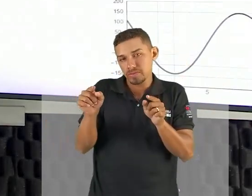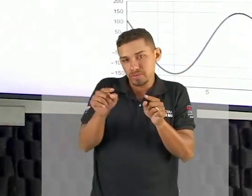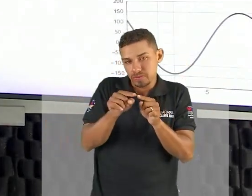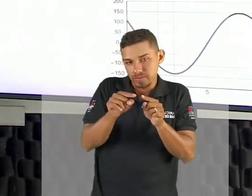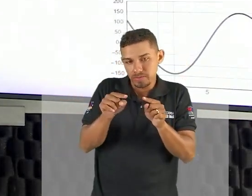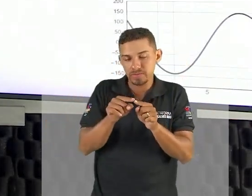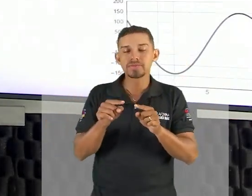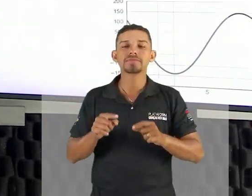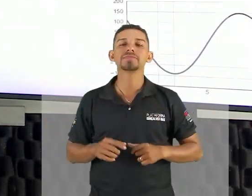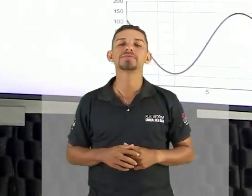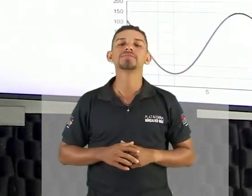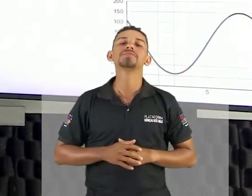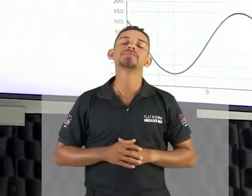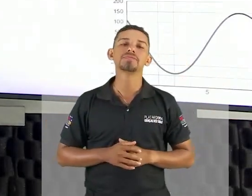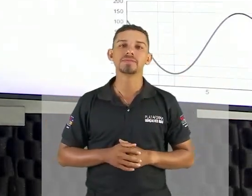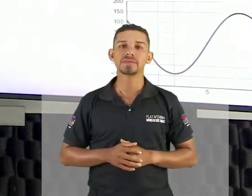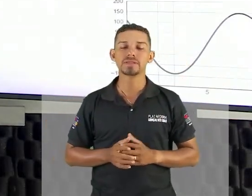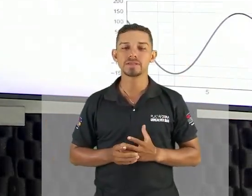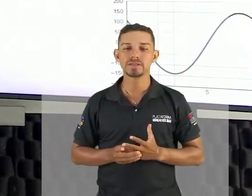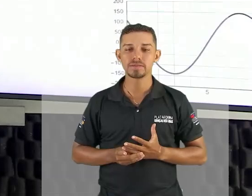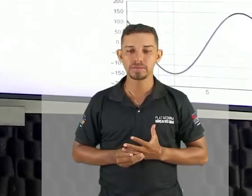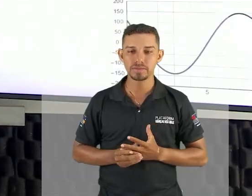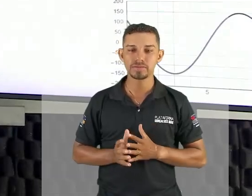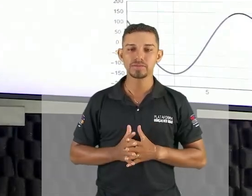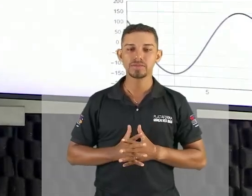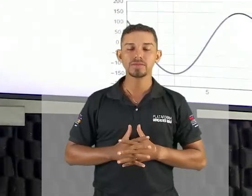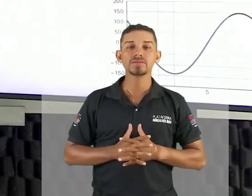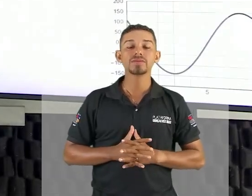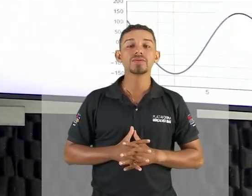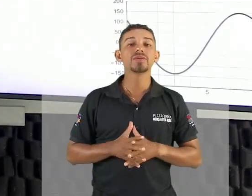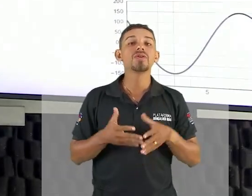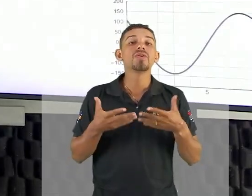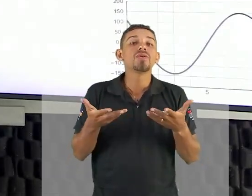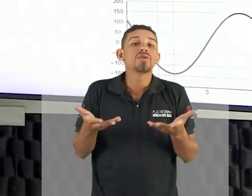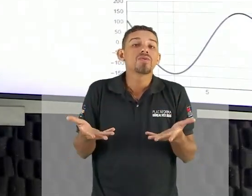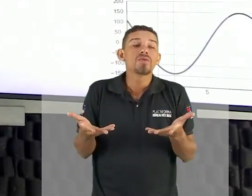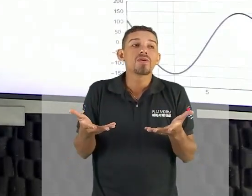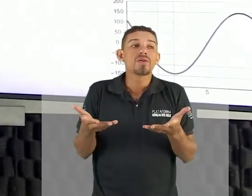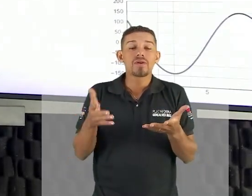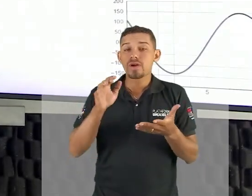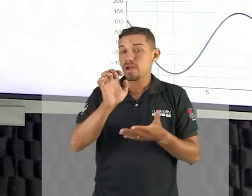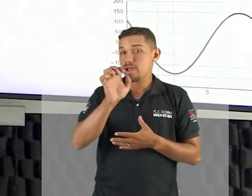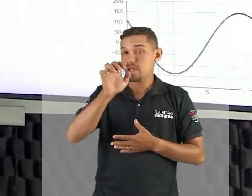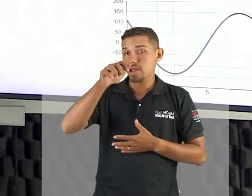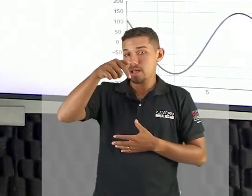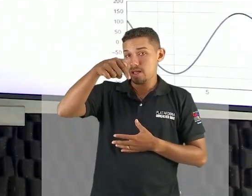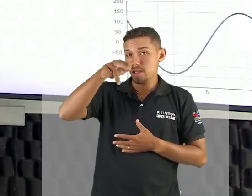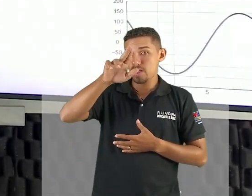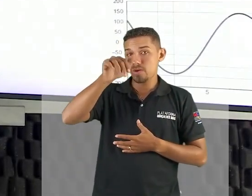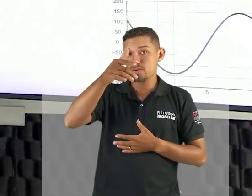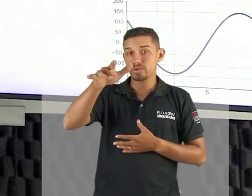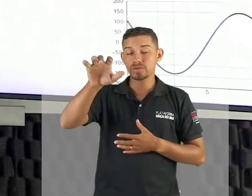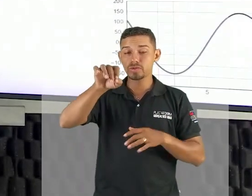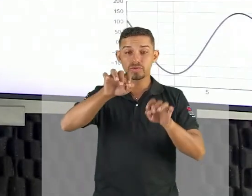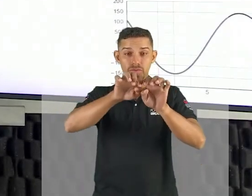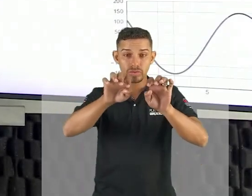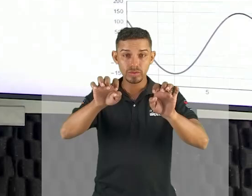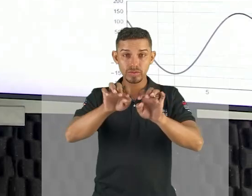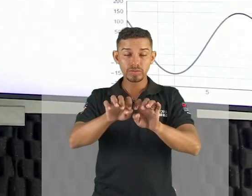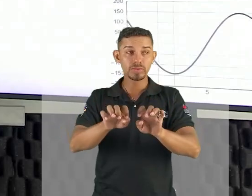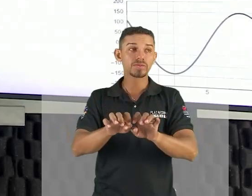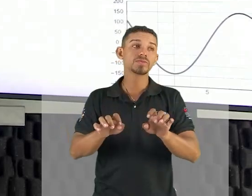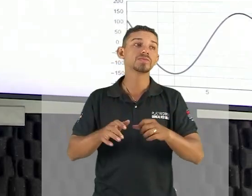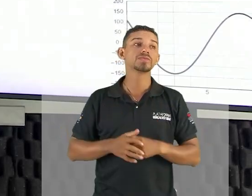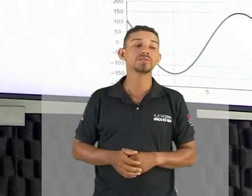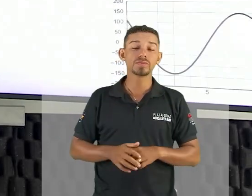Lda legal beleza Qual é a equação das ondas a equação das ondas é assim ó equação das